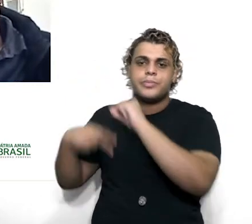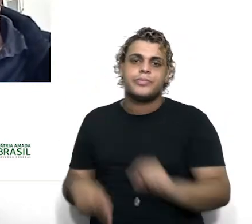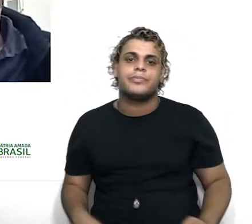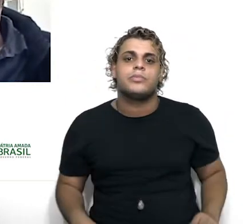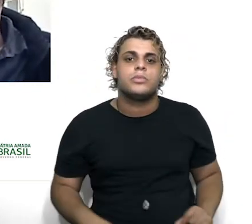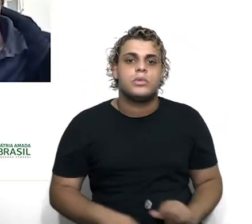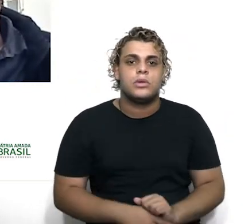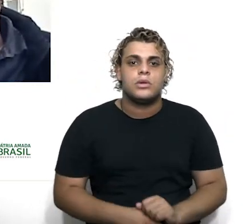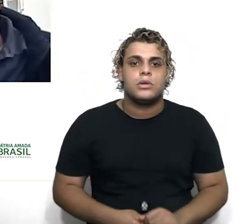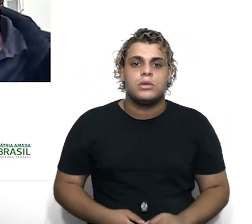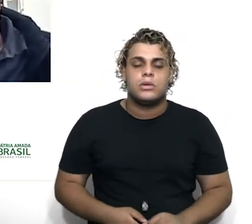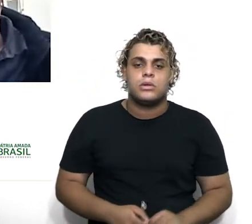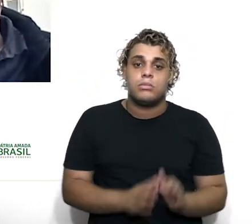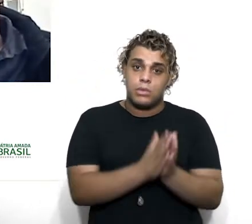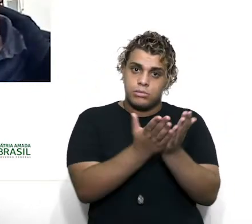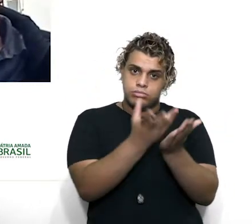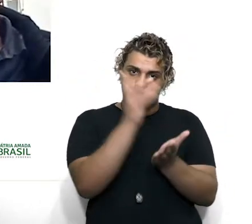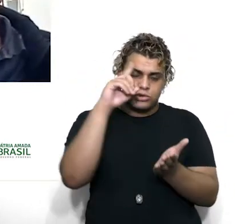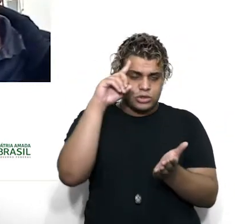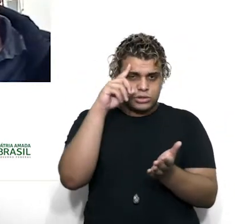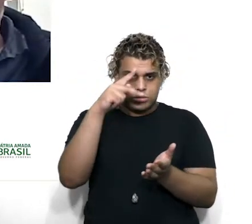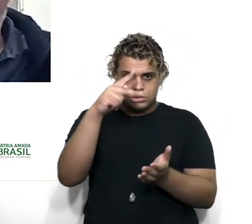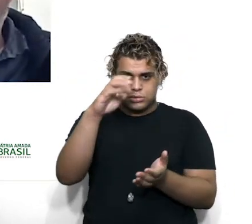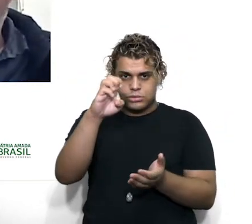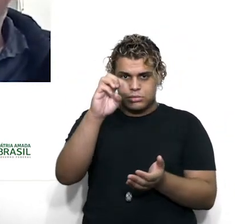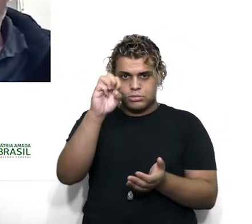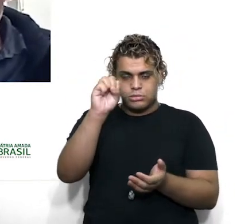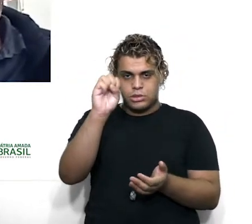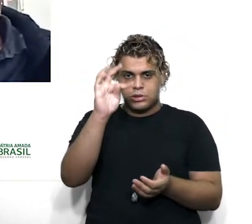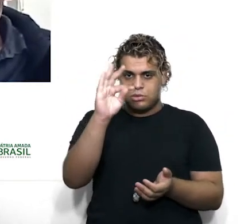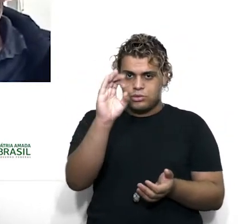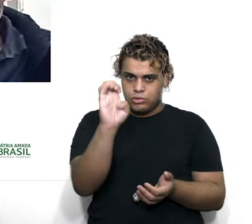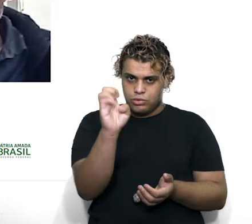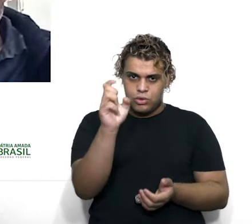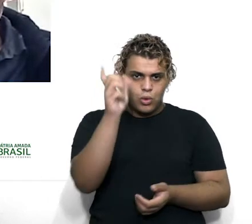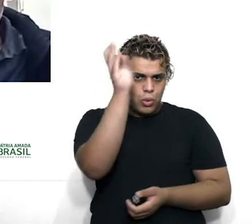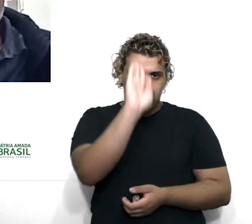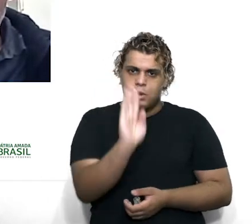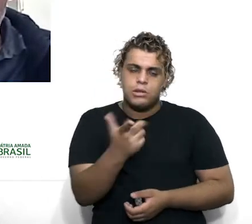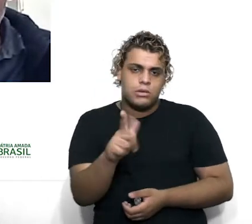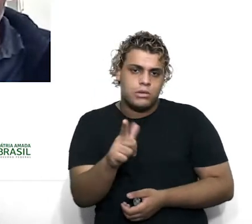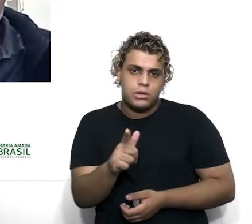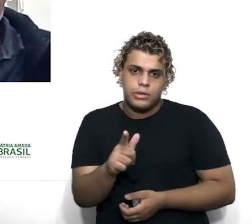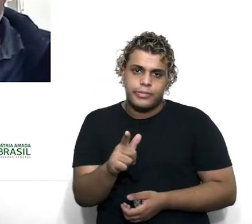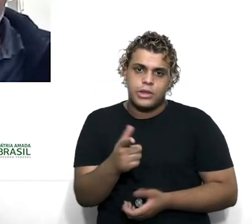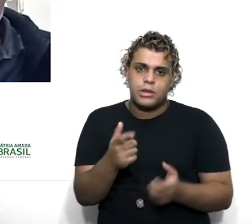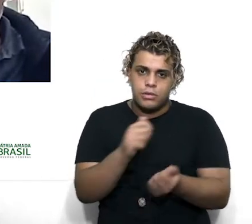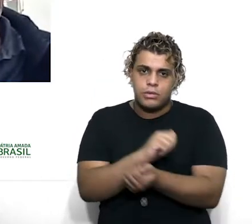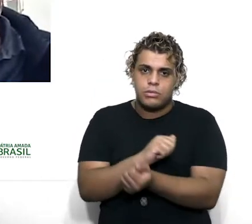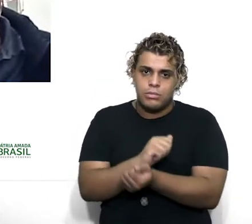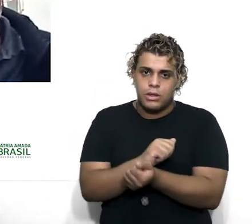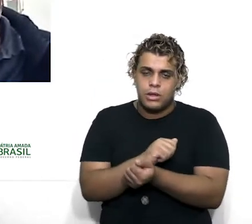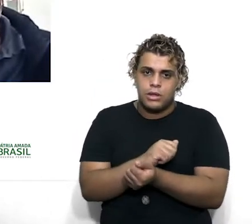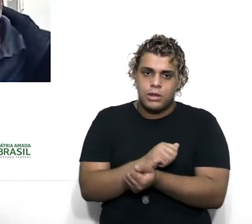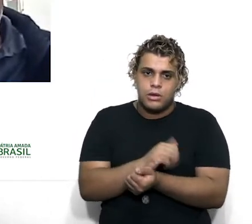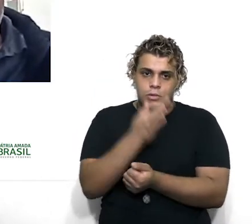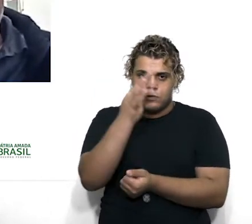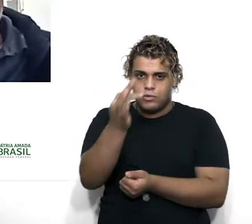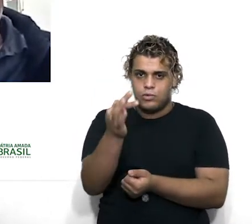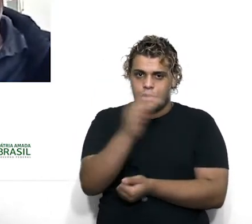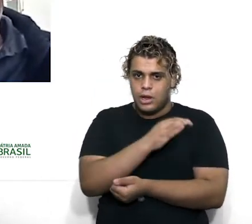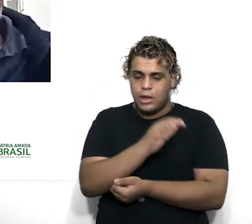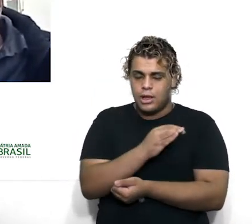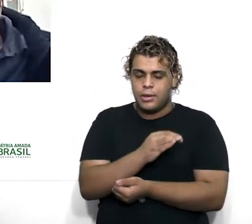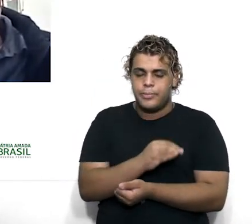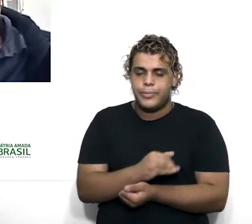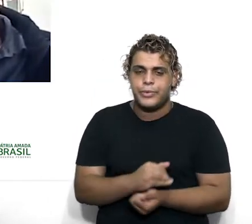espero que saia em breve para alguma editora, porque acho que é mesmo dos livros mais potentes de longe que eu fiz.